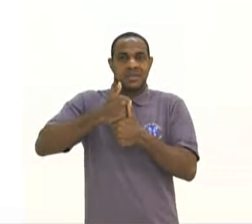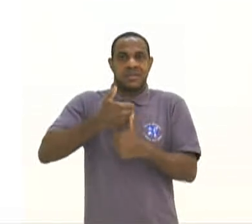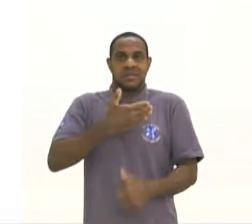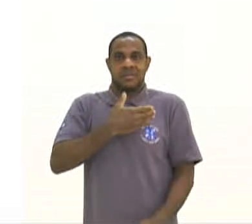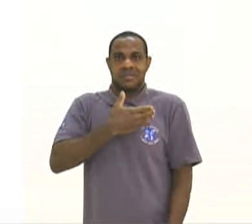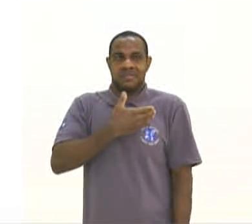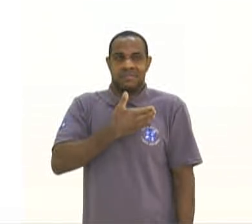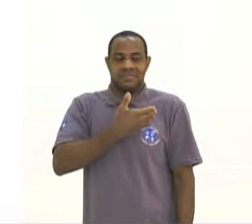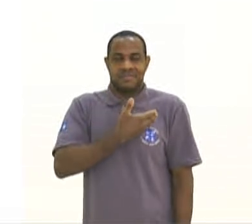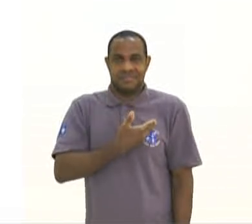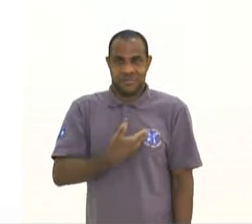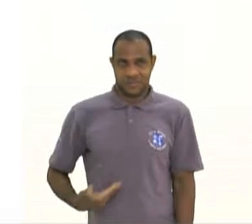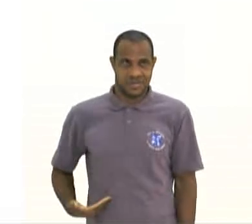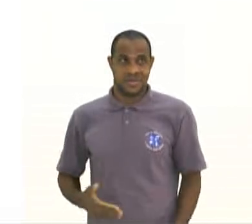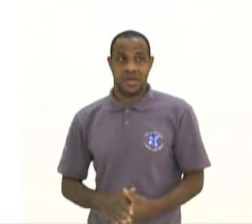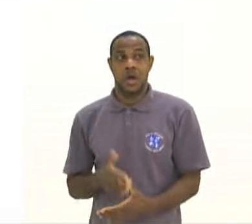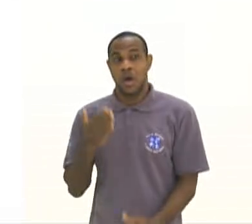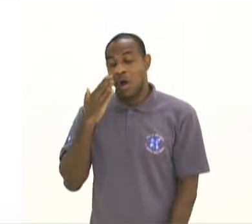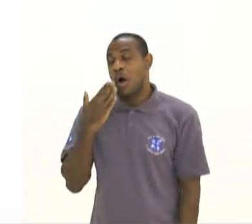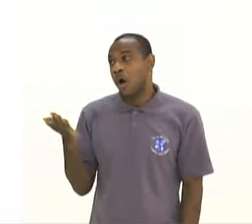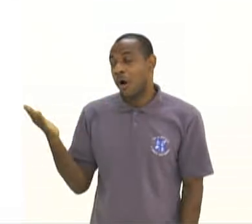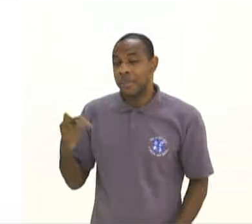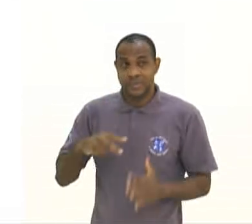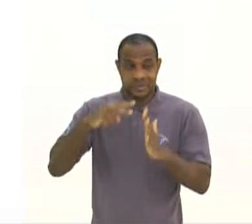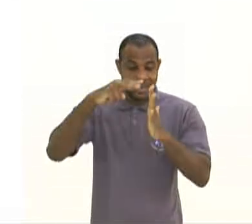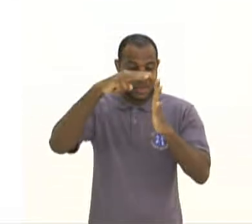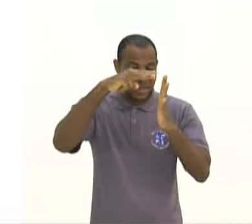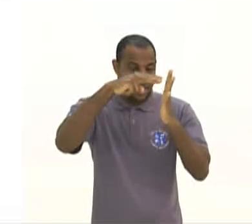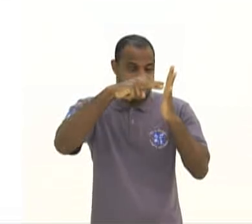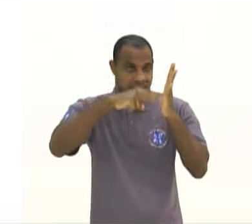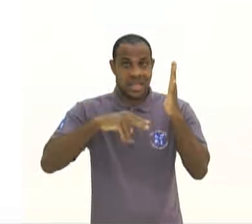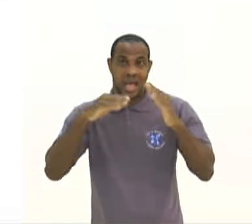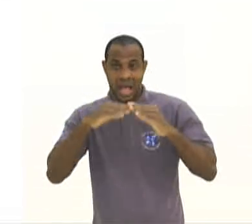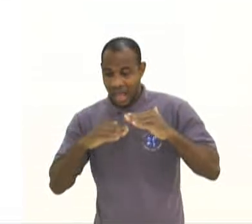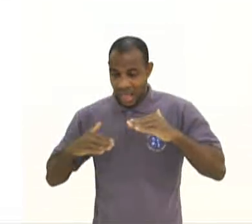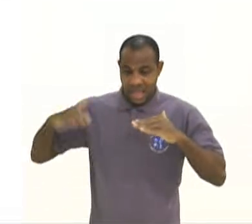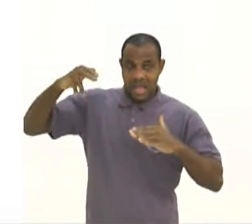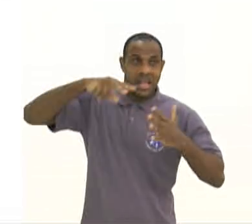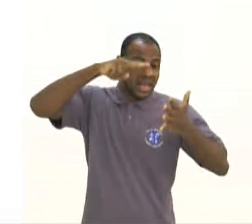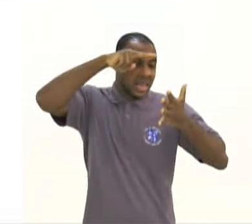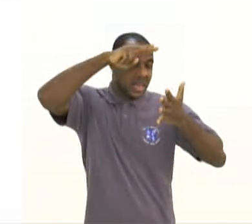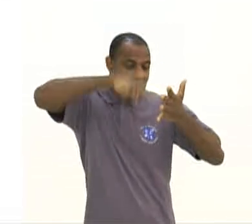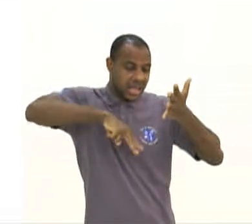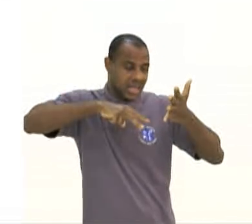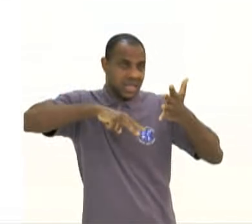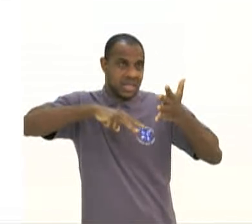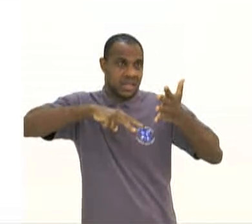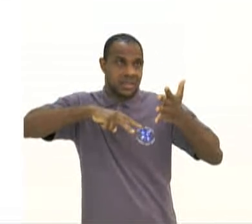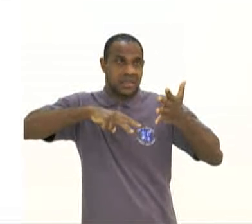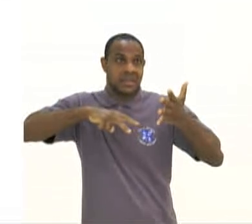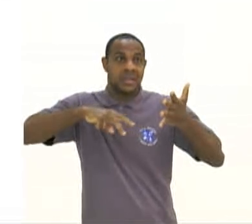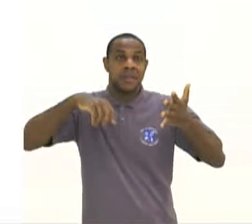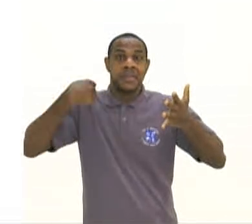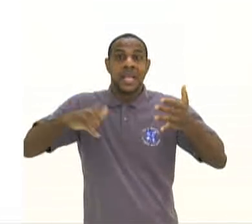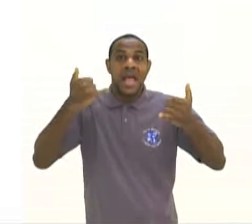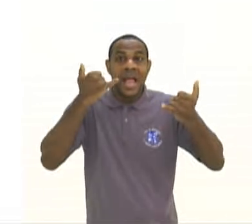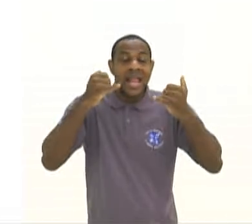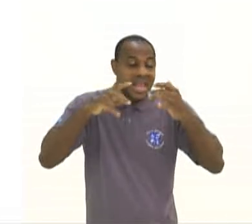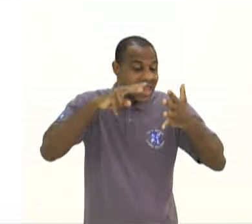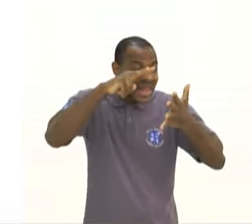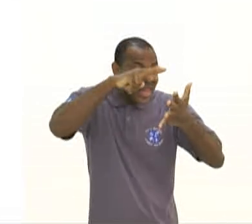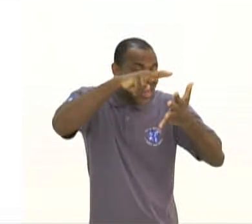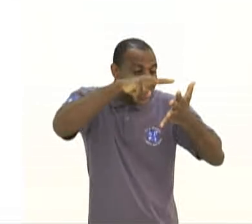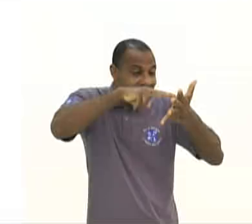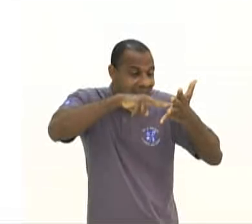ir além da manchete. Dica para você. Por quê? Porque só lendo a notícia toda você vai entender o que